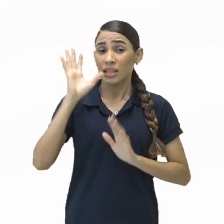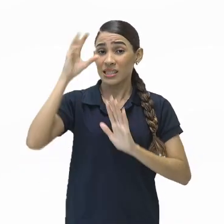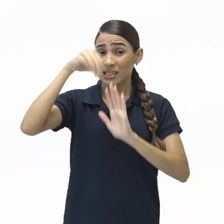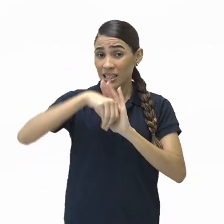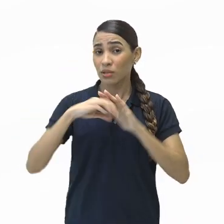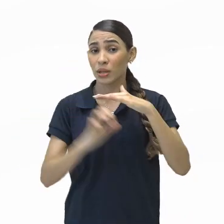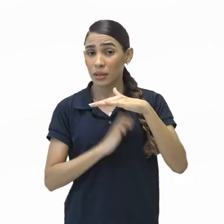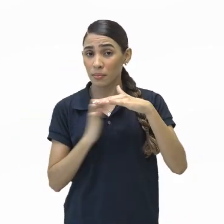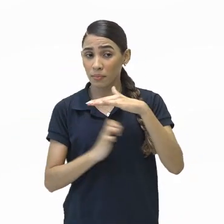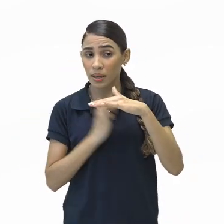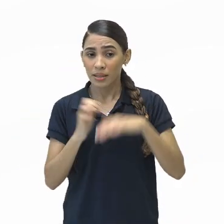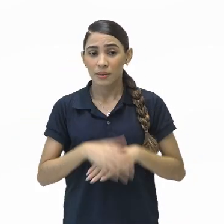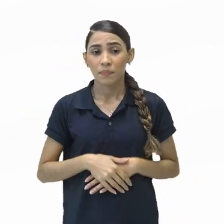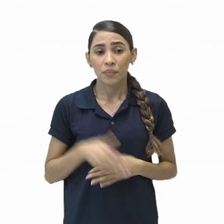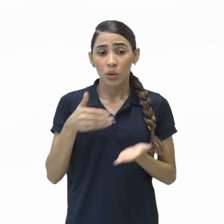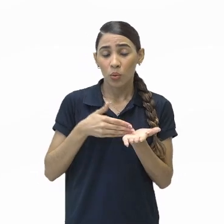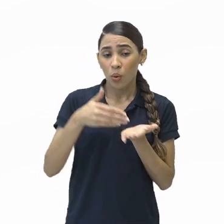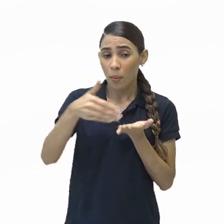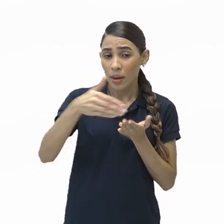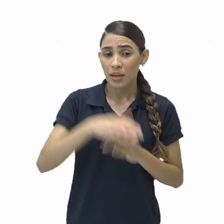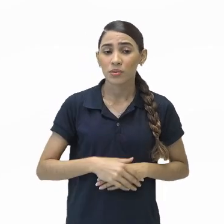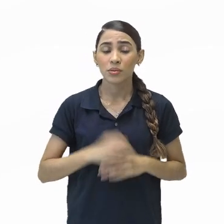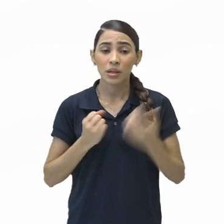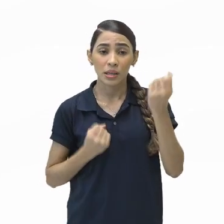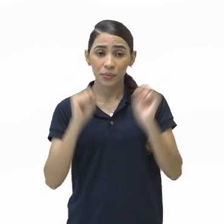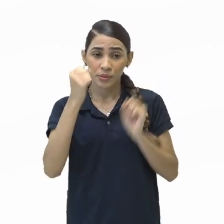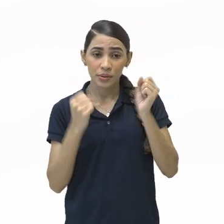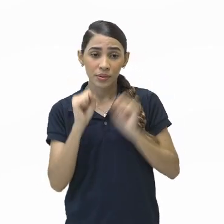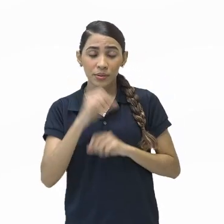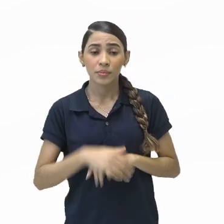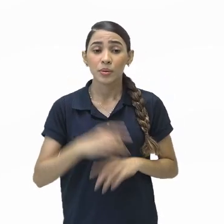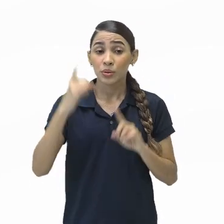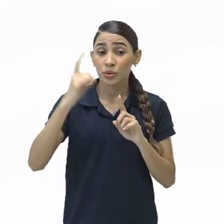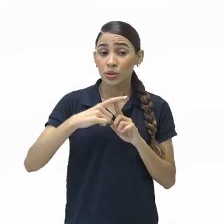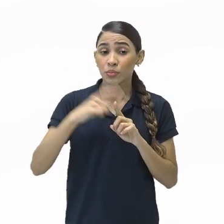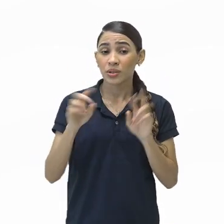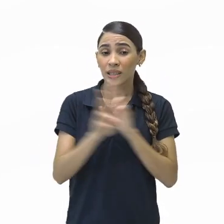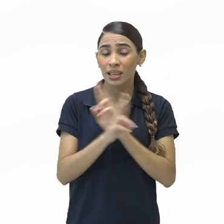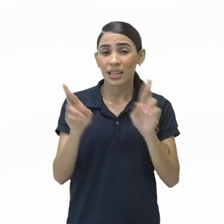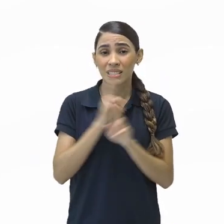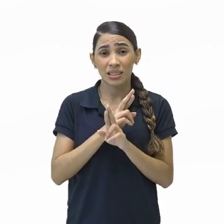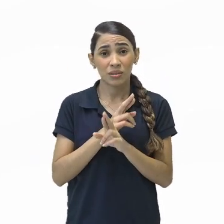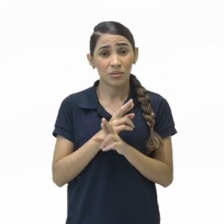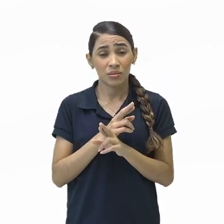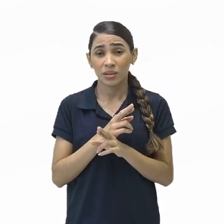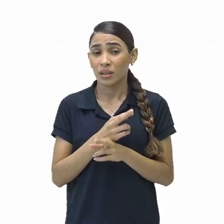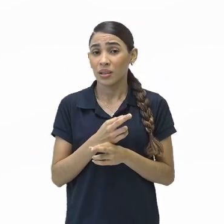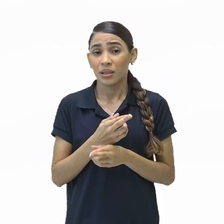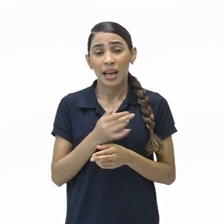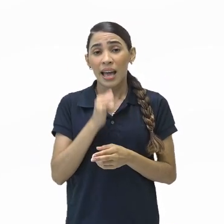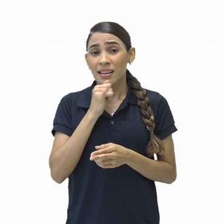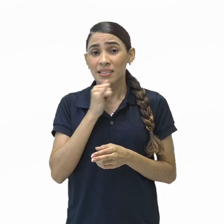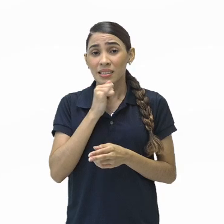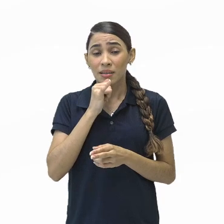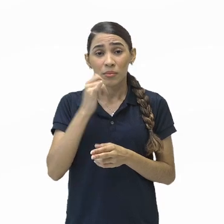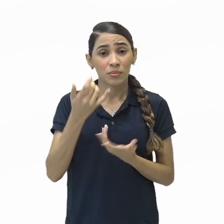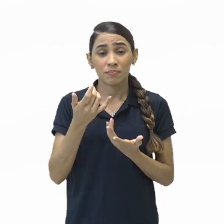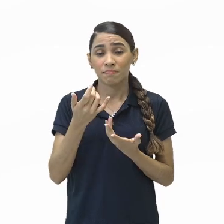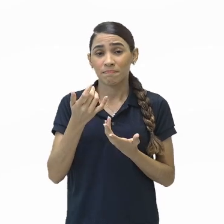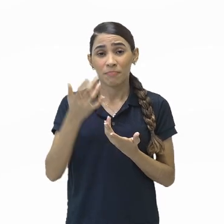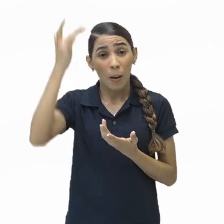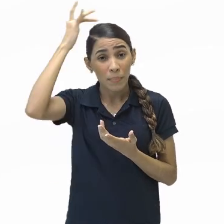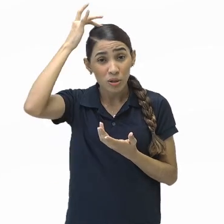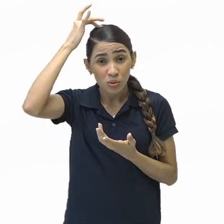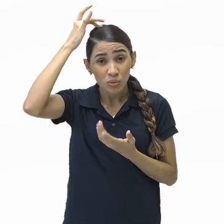mesmo? No começo do período da industrialização, esse tipo de relação era ainda pior. Você tinha algumas situações que na